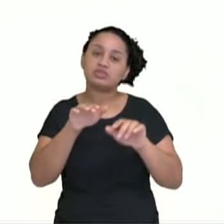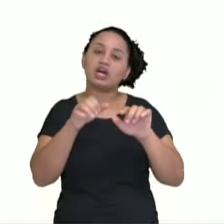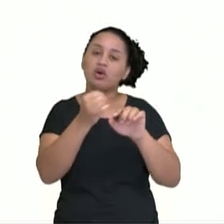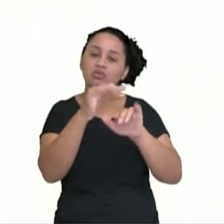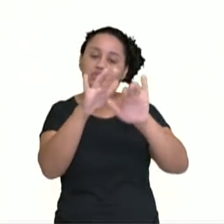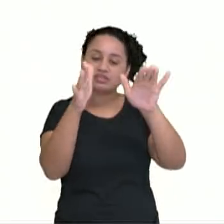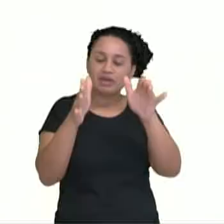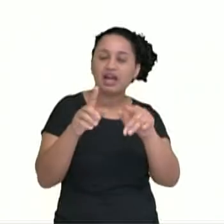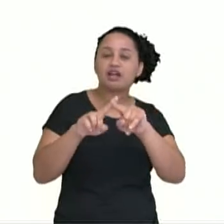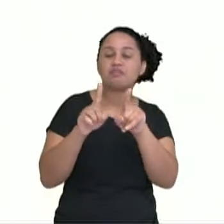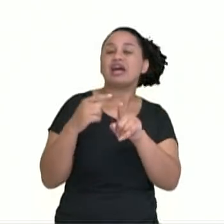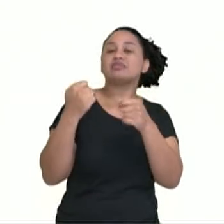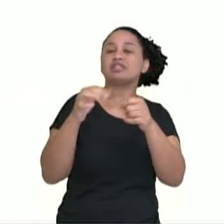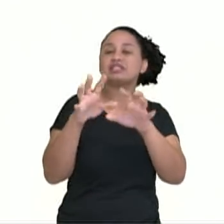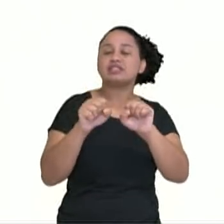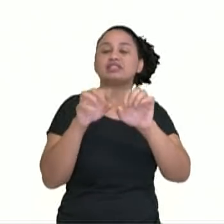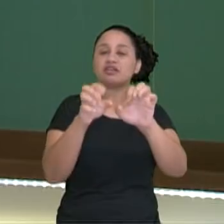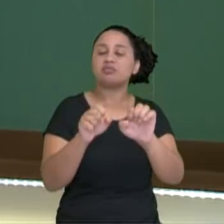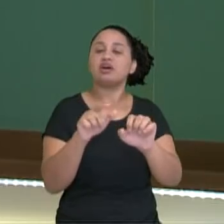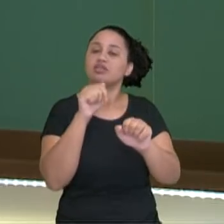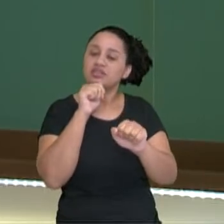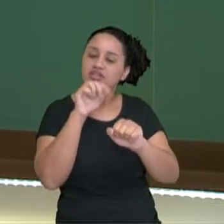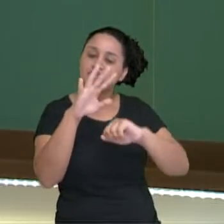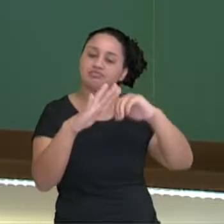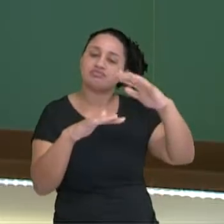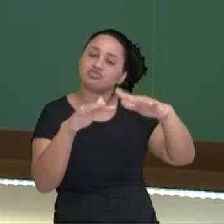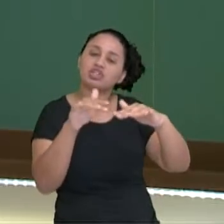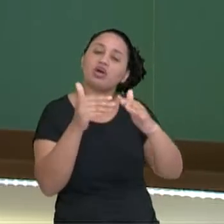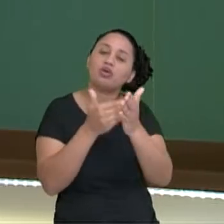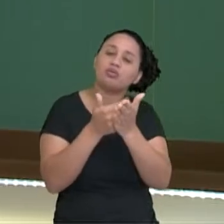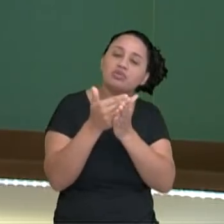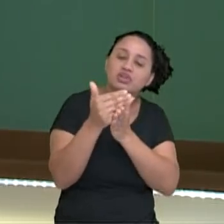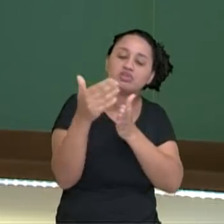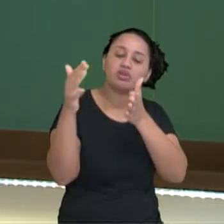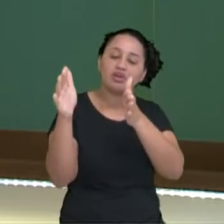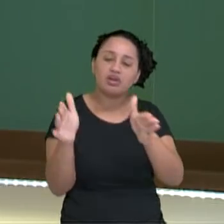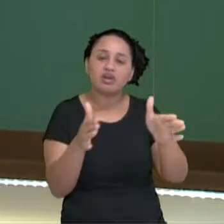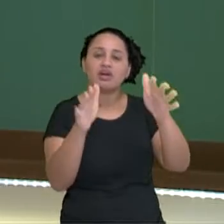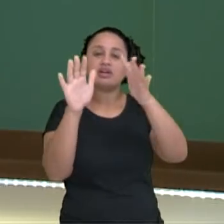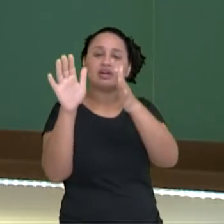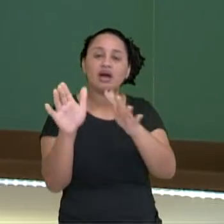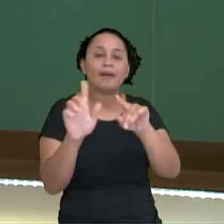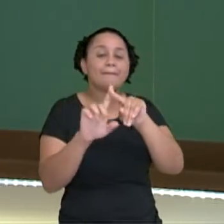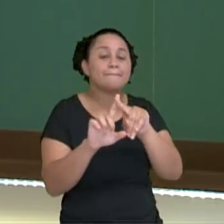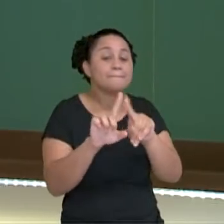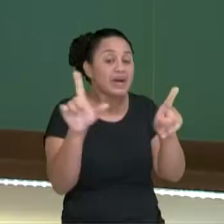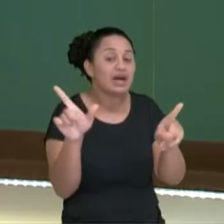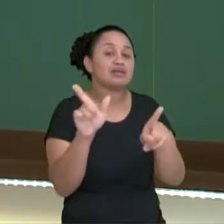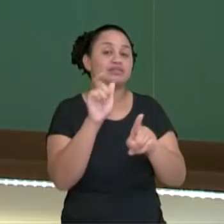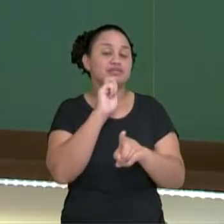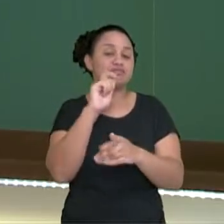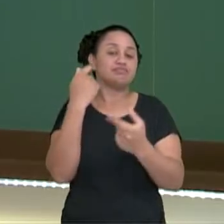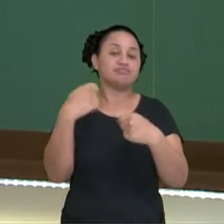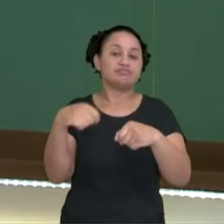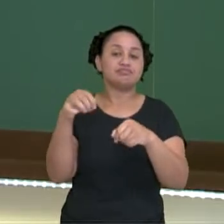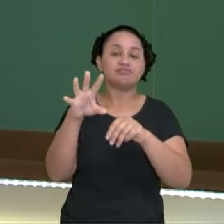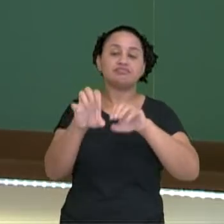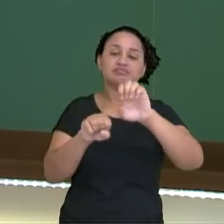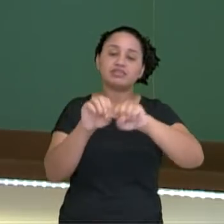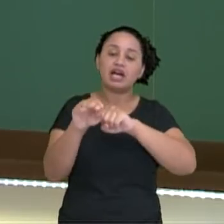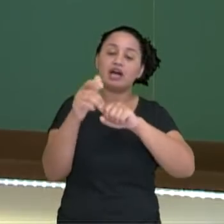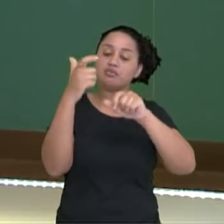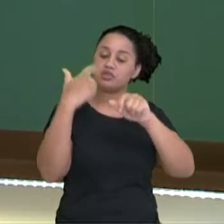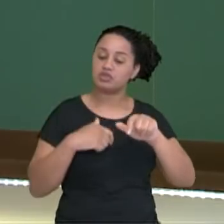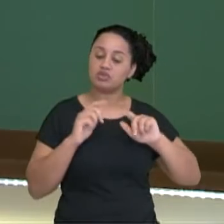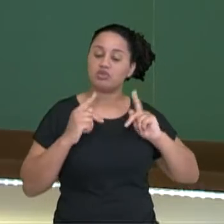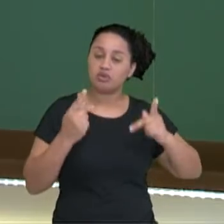então ainda já existia um mecanismo, né, de máquina, mas ele necessitava do uso do homem